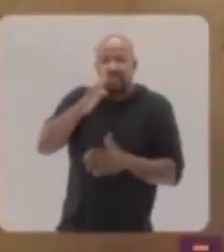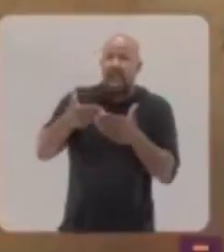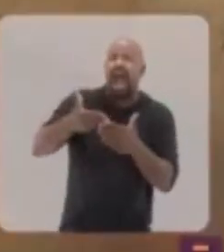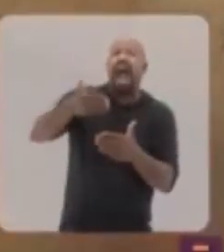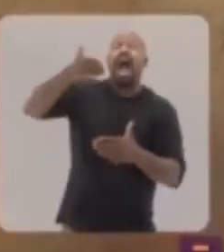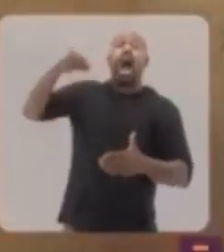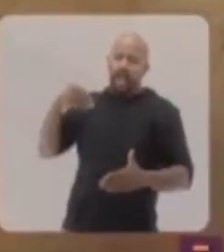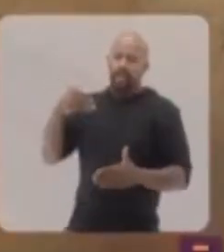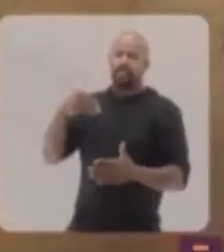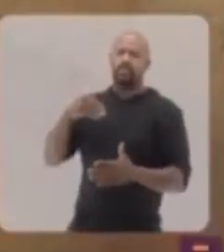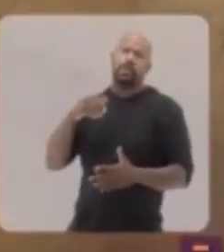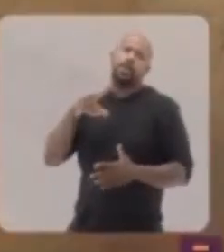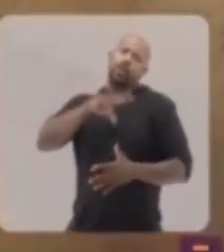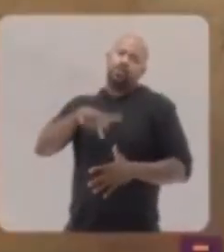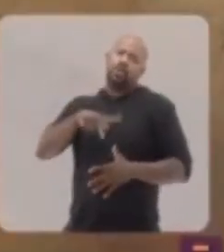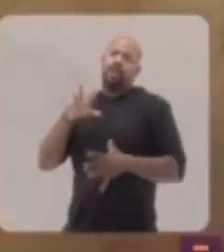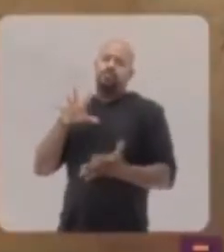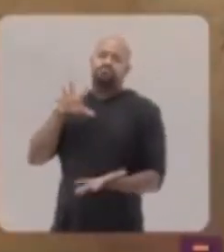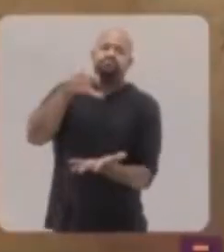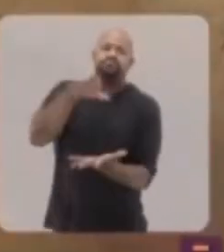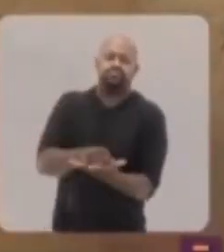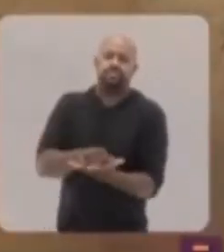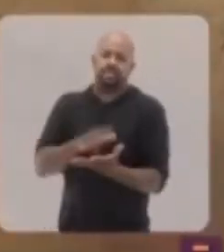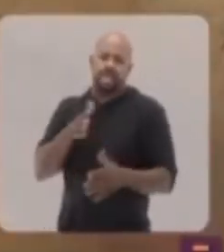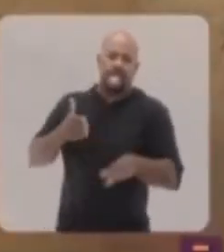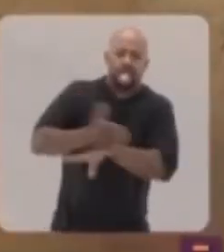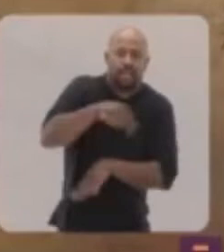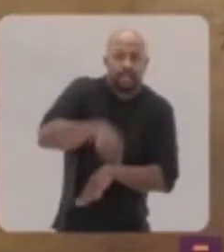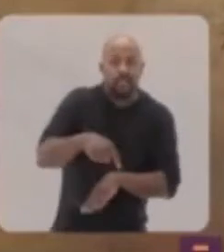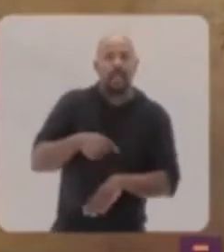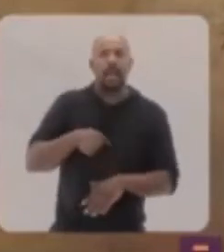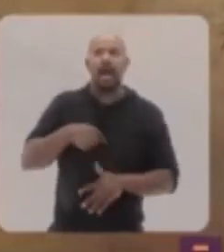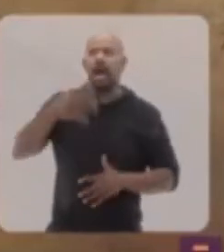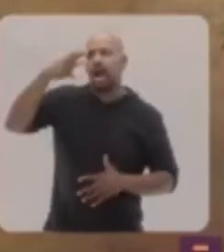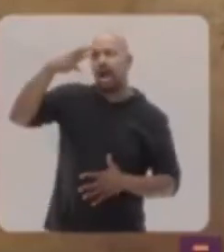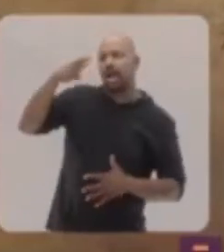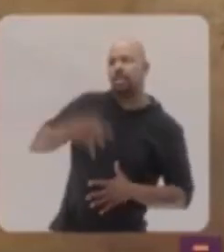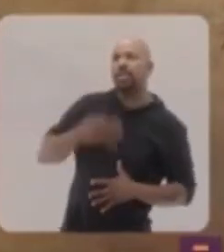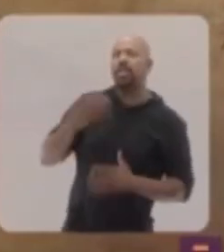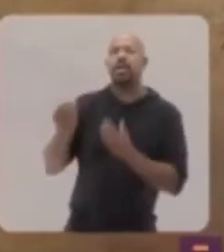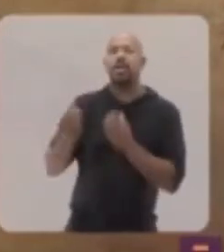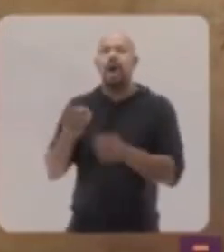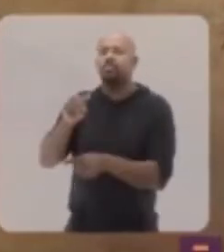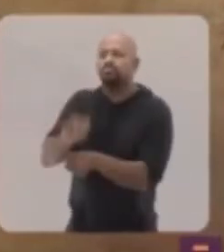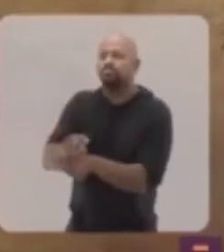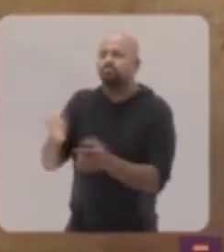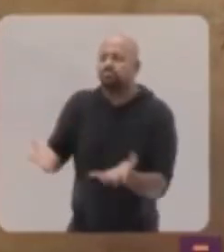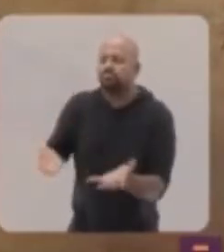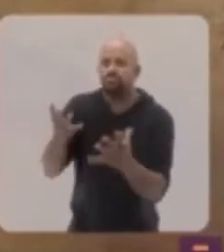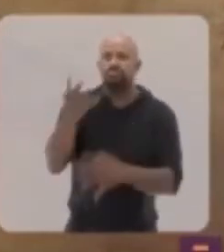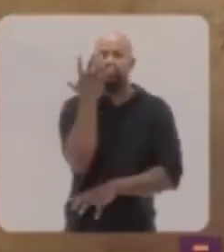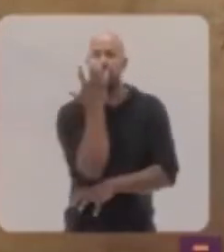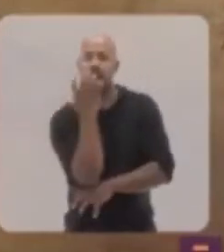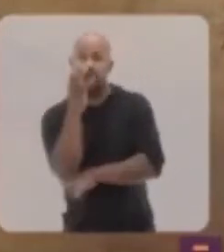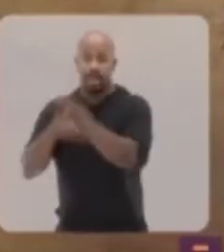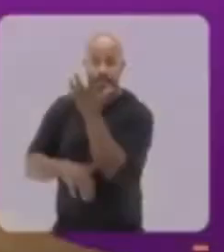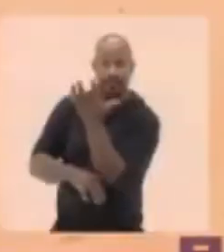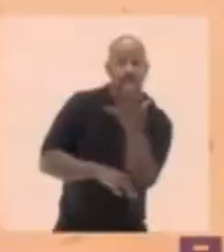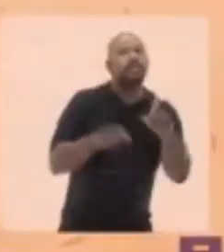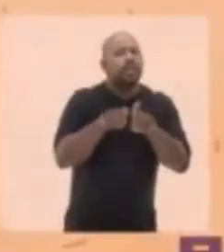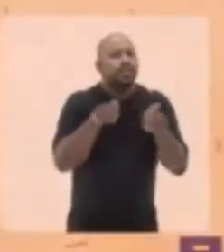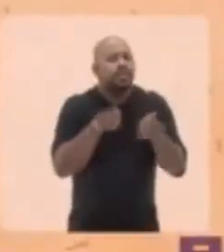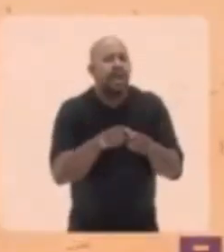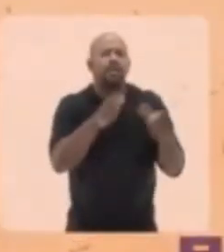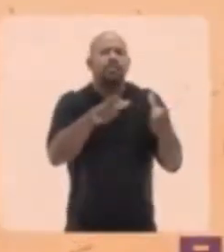invasões portuguesas. Isso nos ajuda a compreender melhor sobre a importância da preservação do meio ambiente e também de